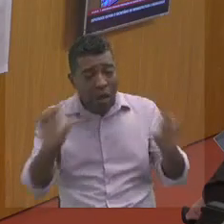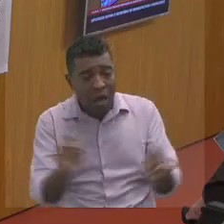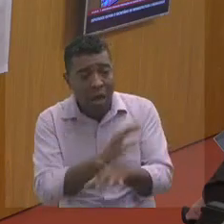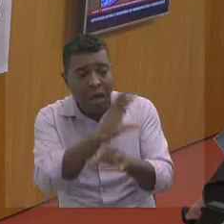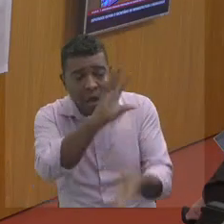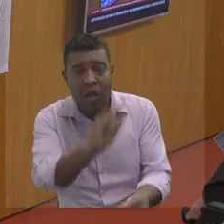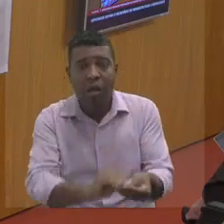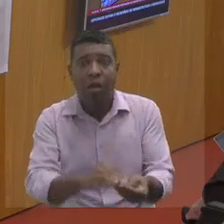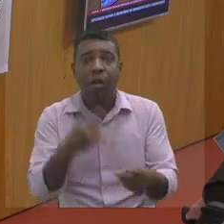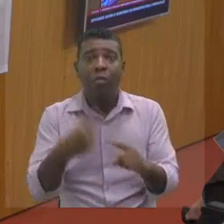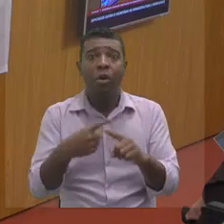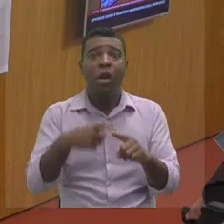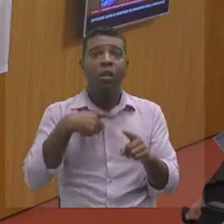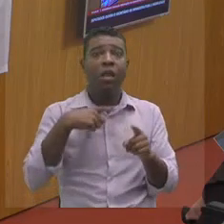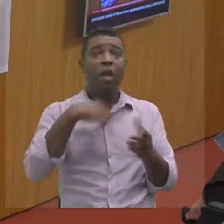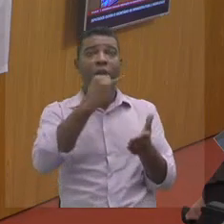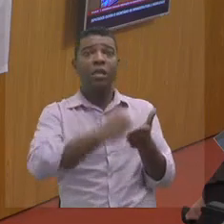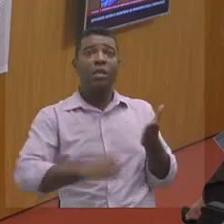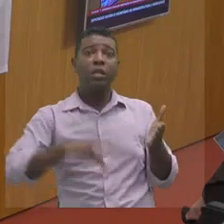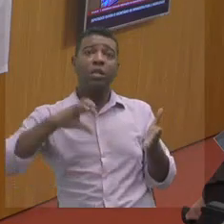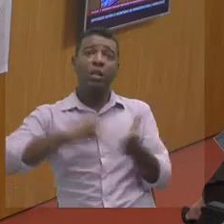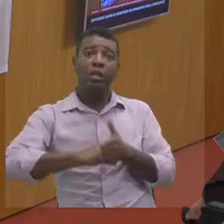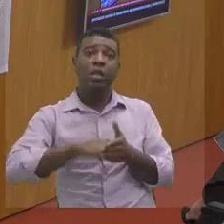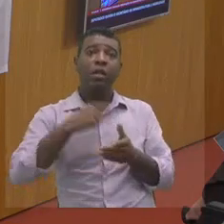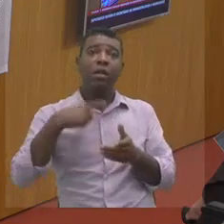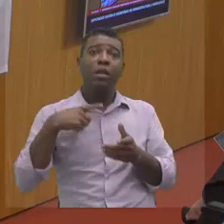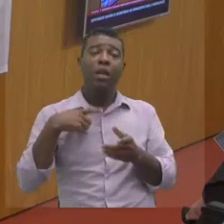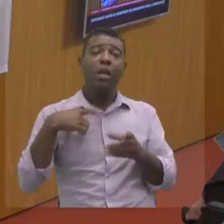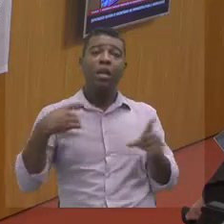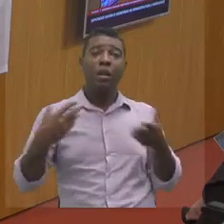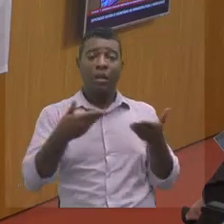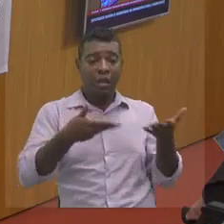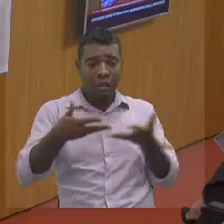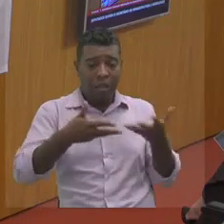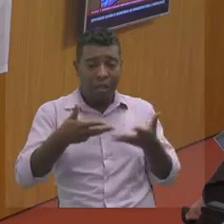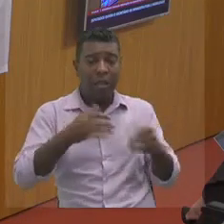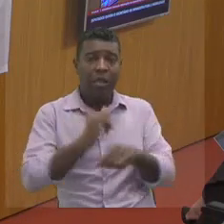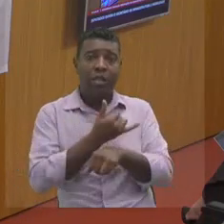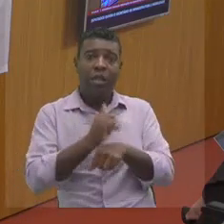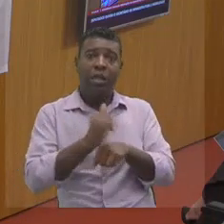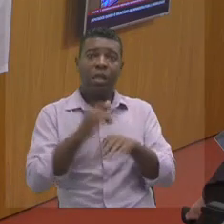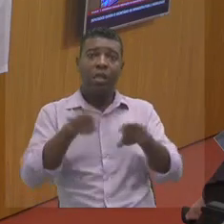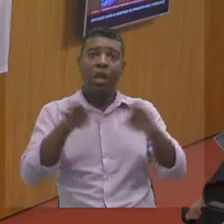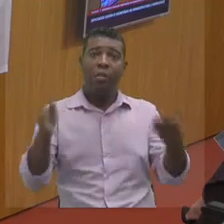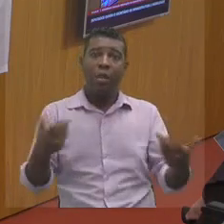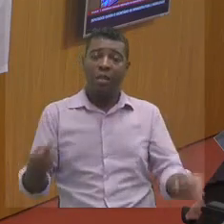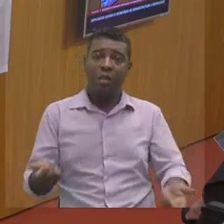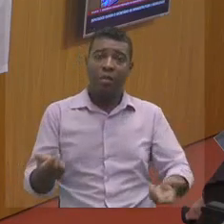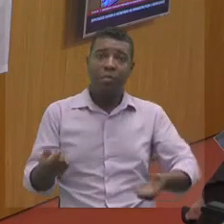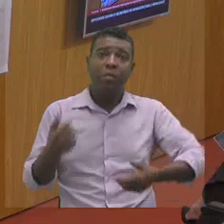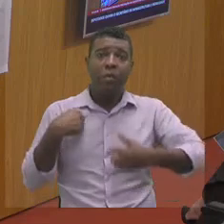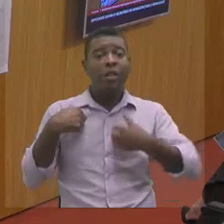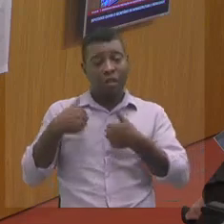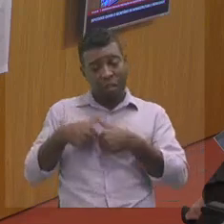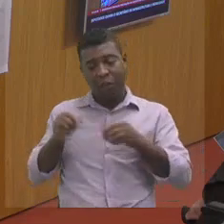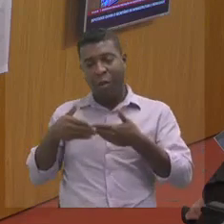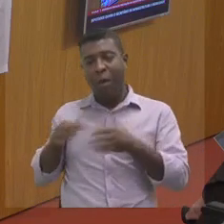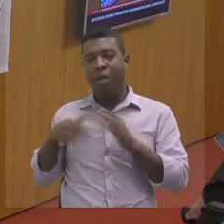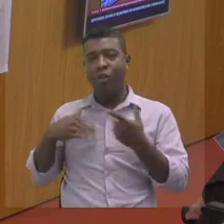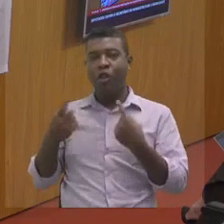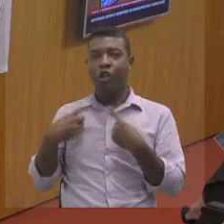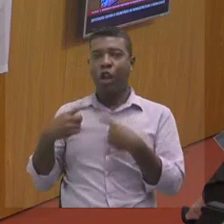eu ainda tenho Os Quatros escrito e tem uma dinâmica da mesa tá não perfeito tão aberto a dialogar em relação ao contrato